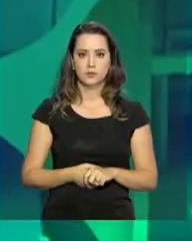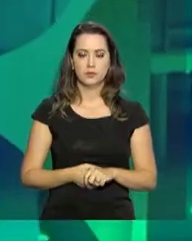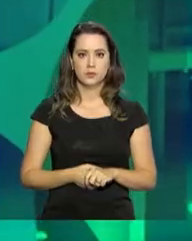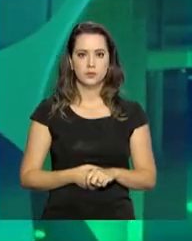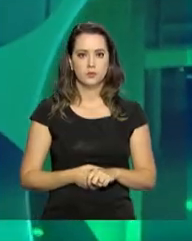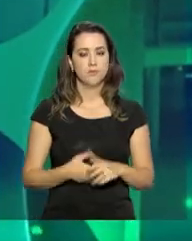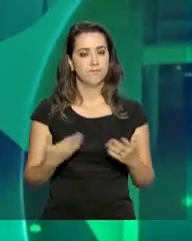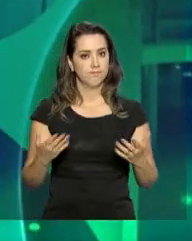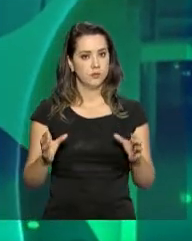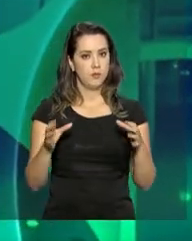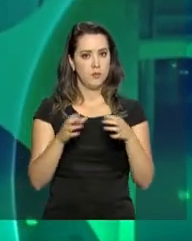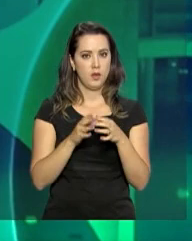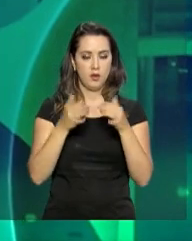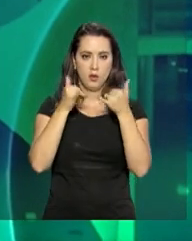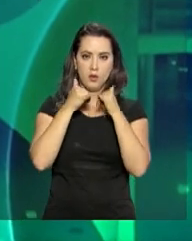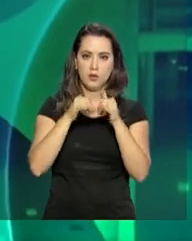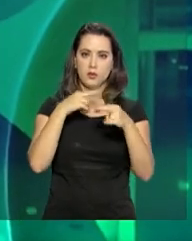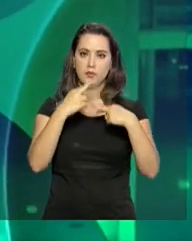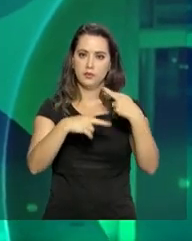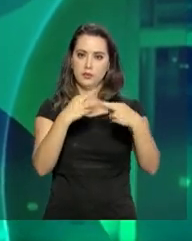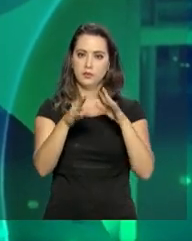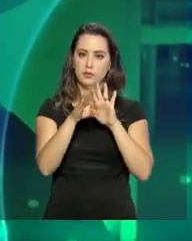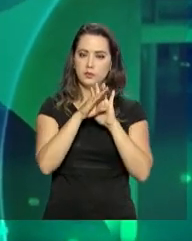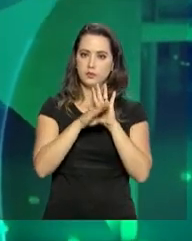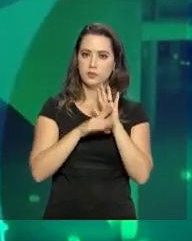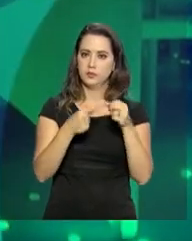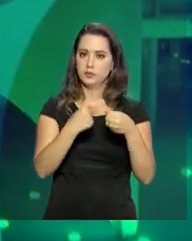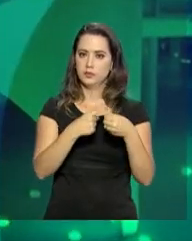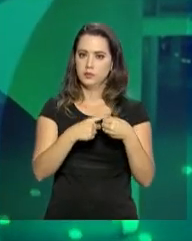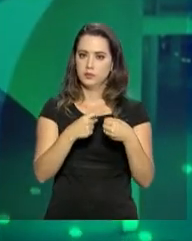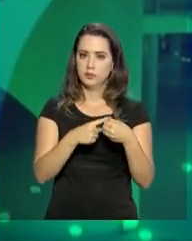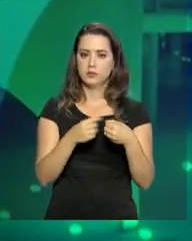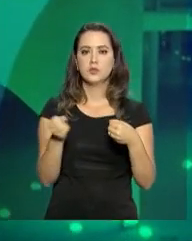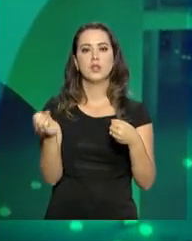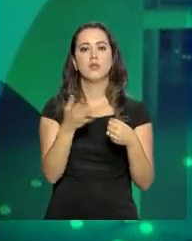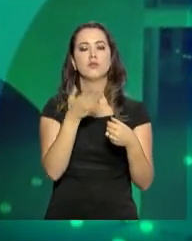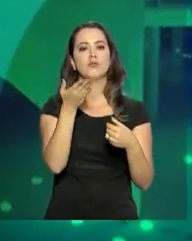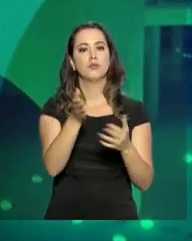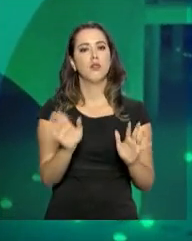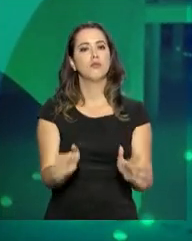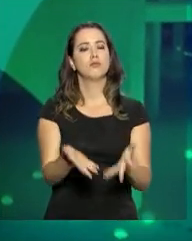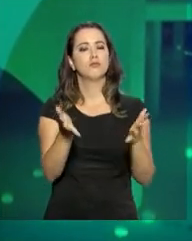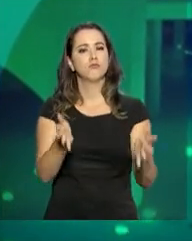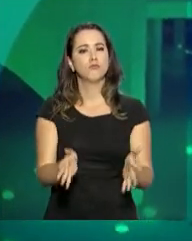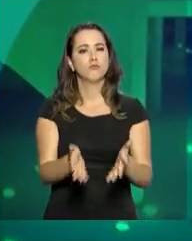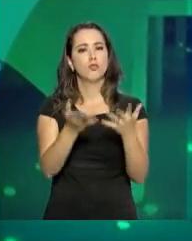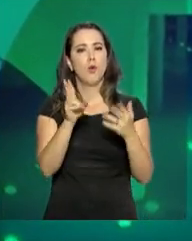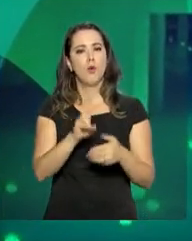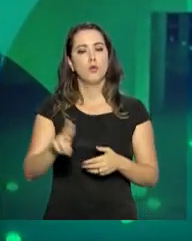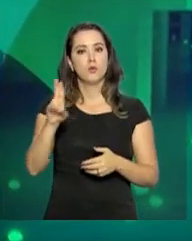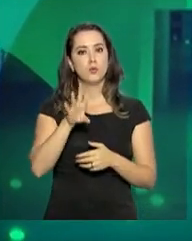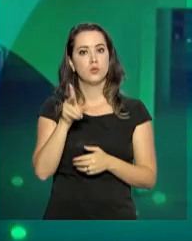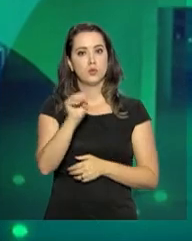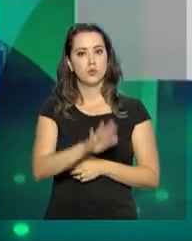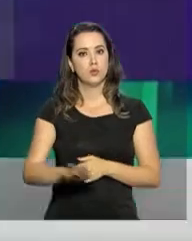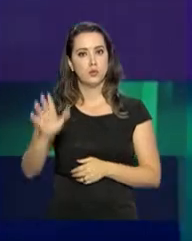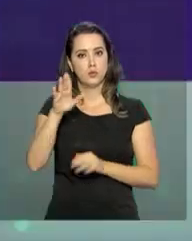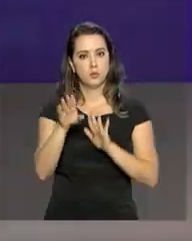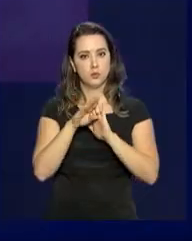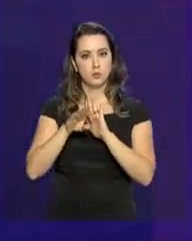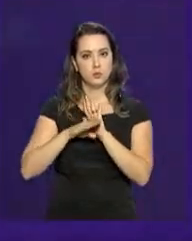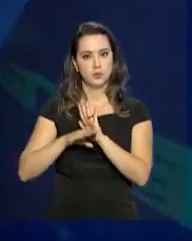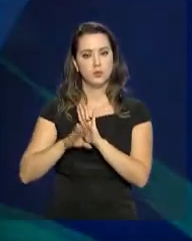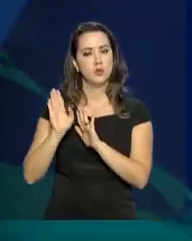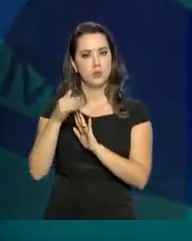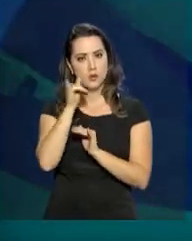na área de energias renováveis o programa cidades inovadoras vai incentivar a implementação em todo o país de